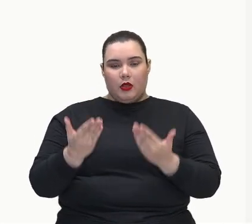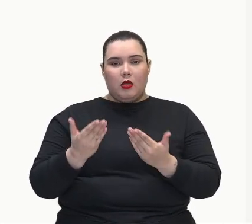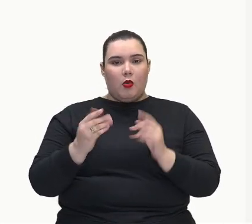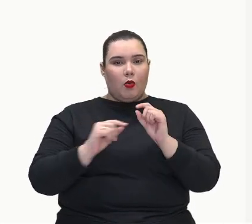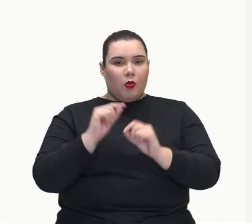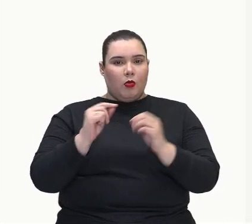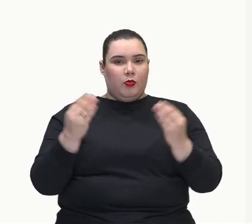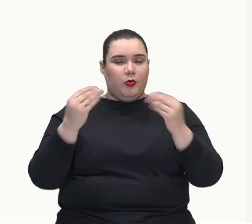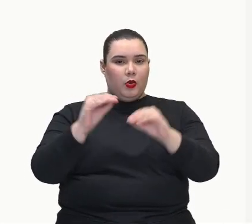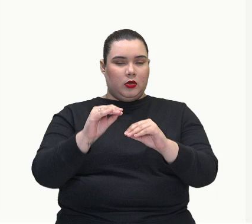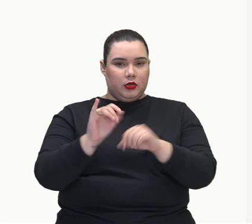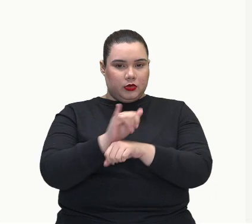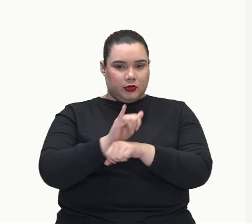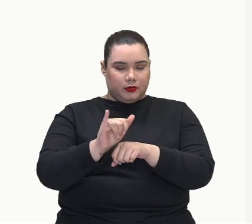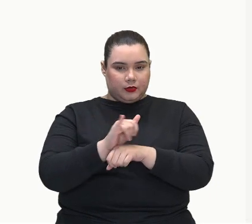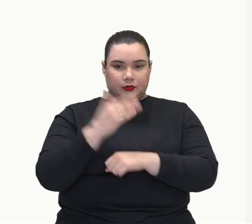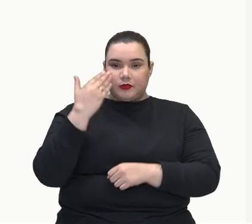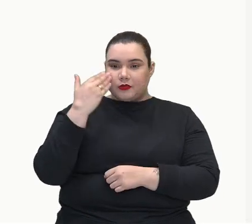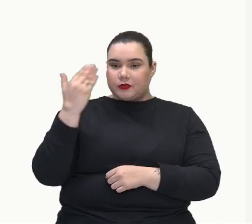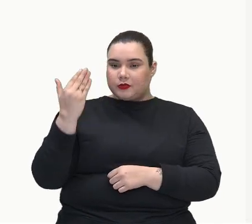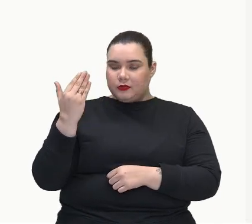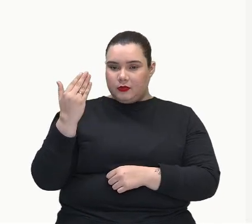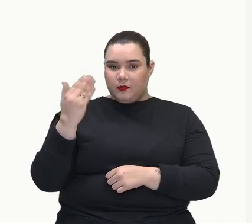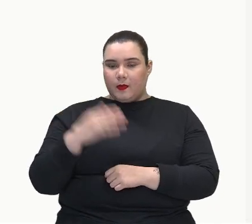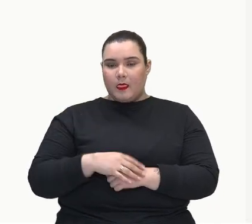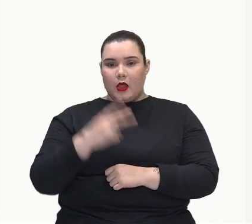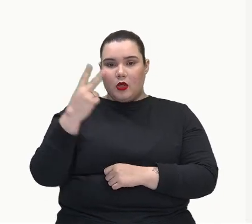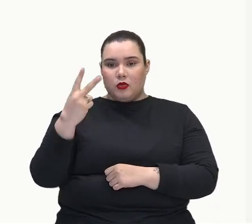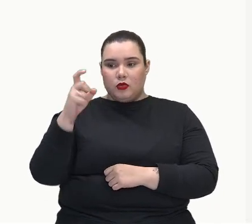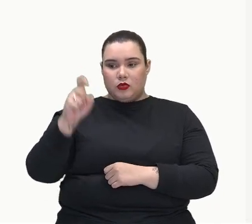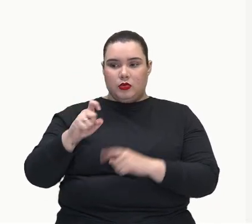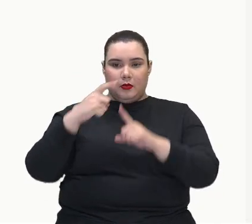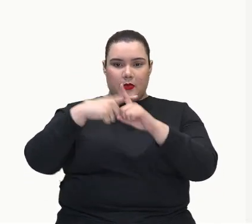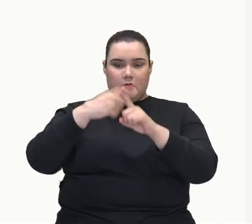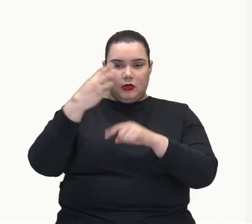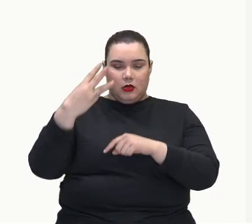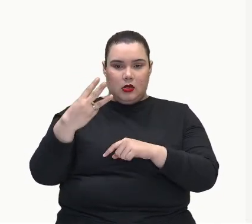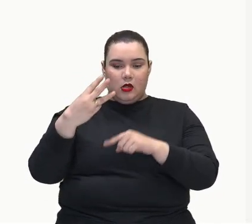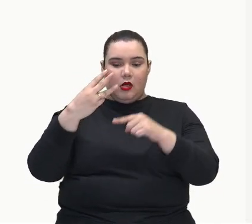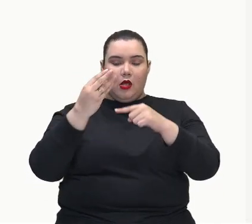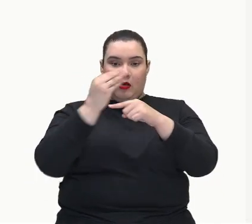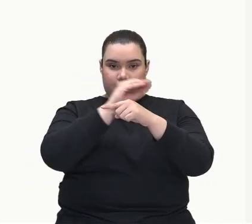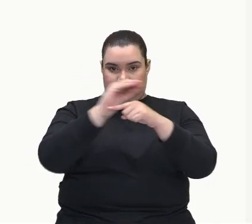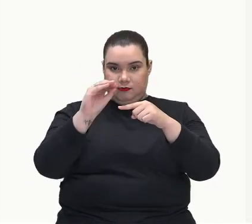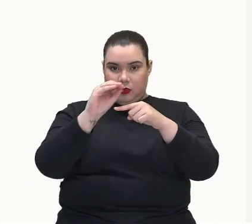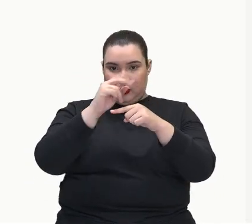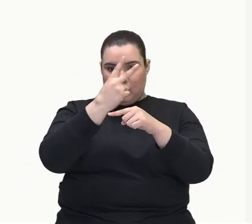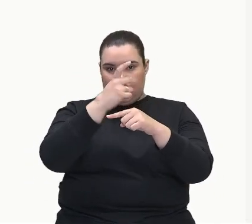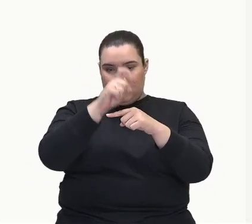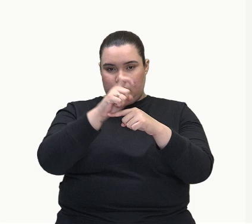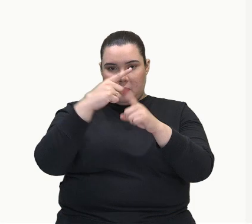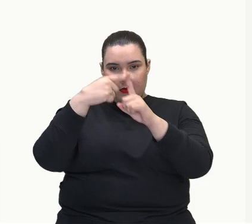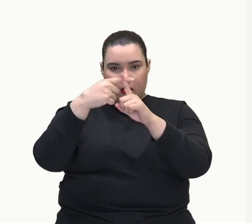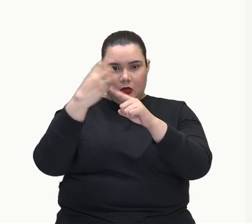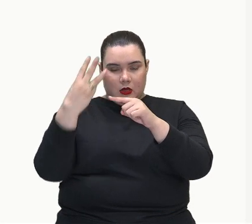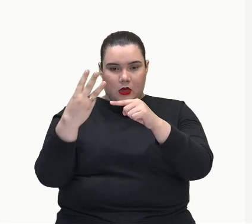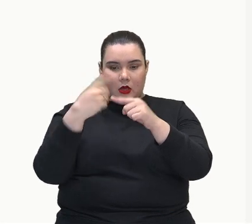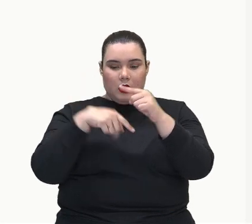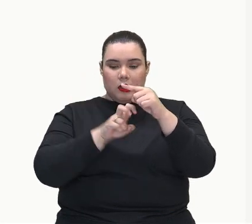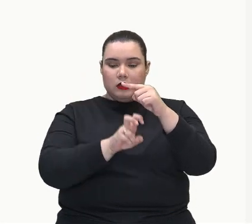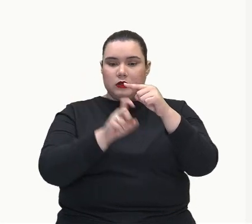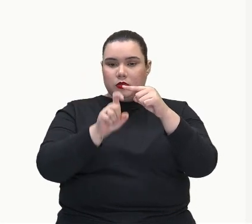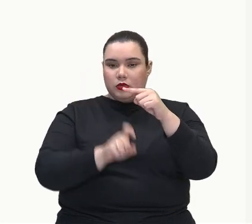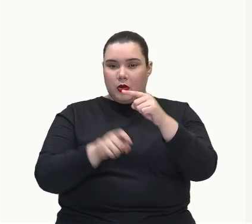esses dois valores, ou seja, 2x mais 3 sobre 5x menos 1 é igual